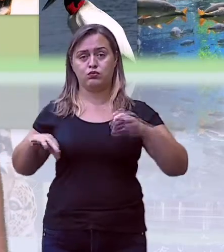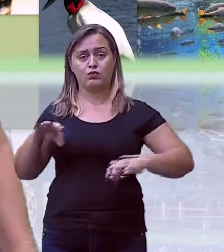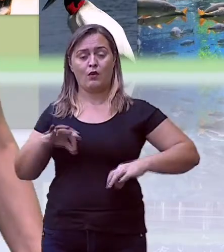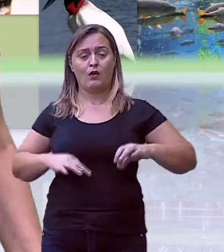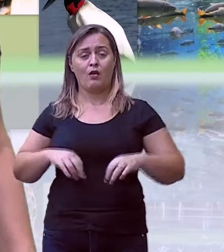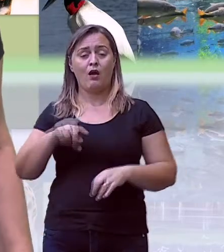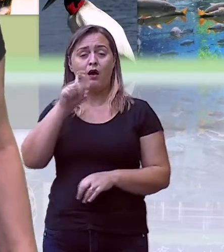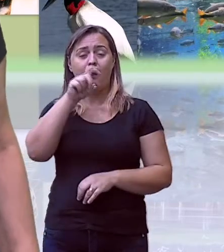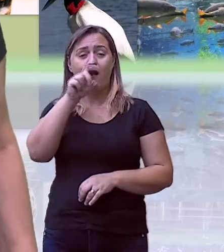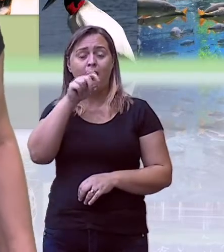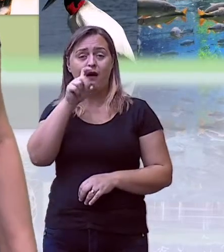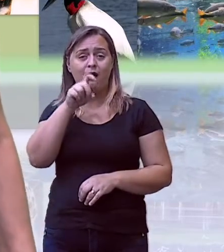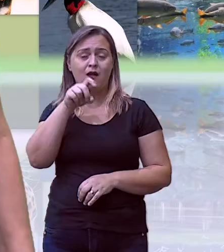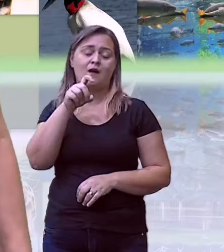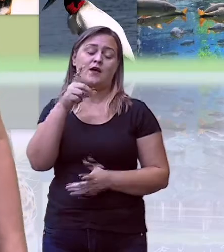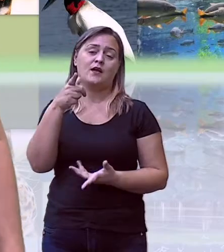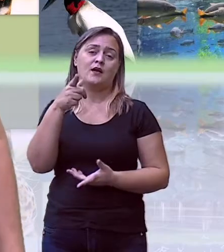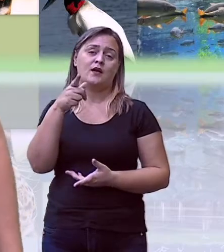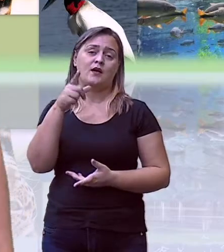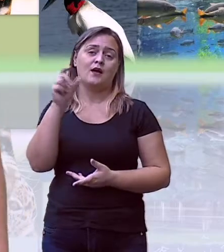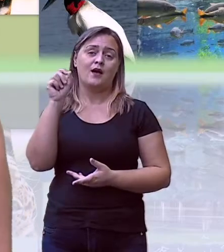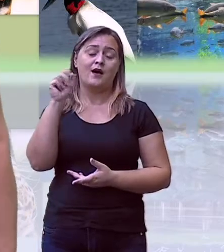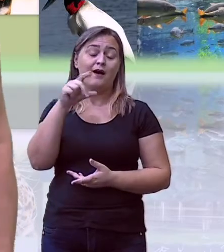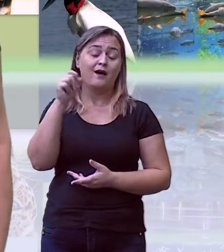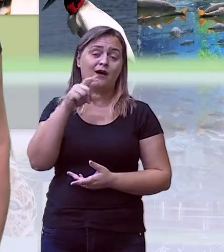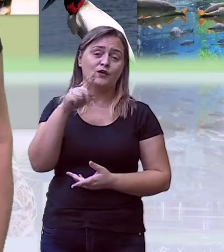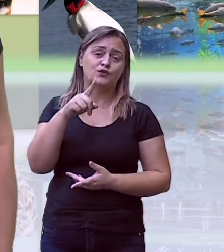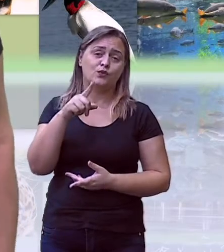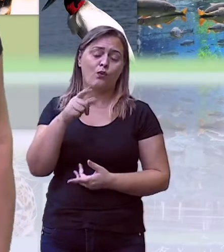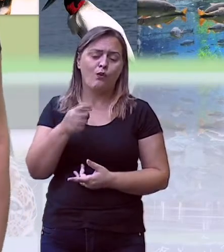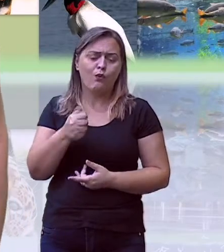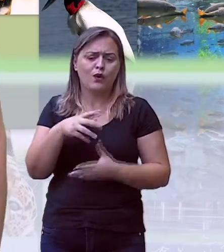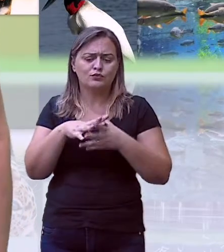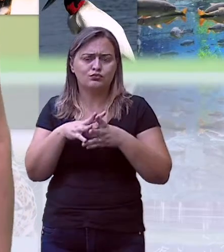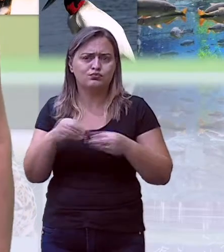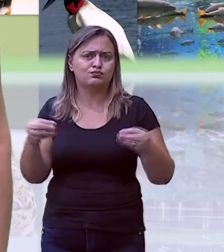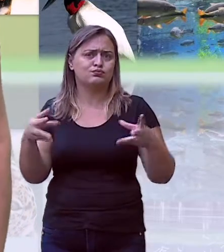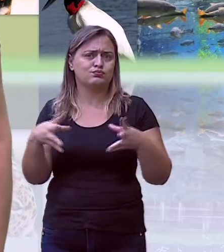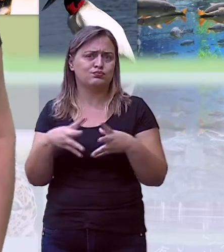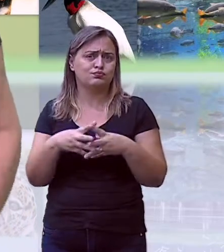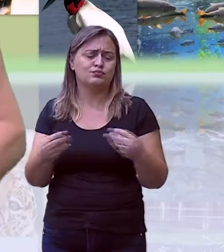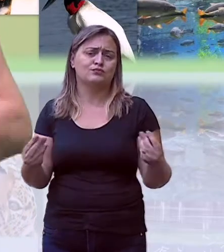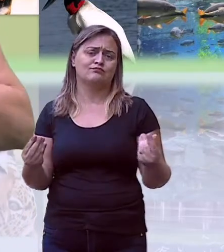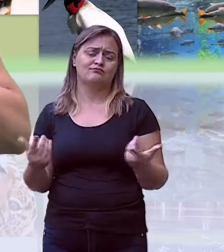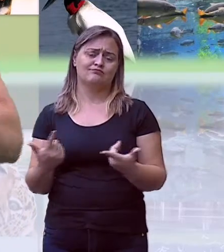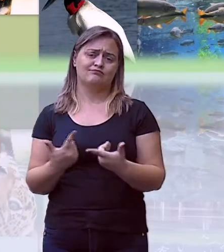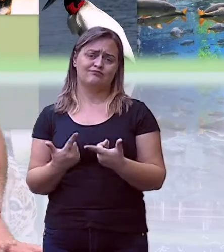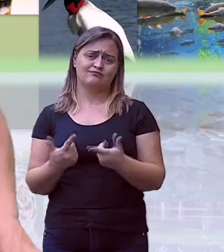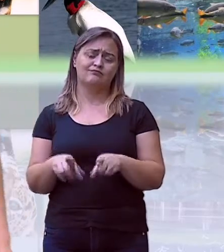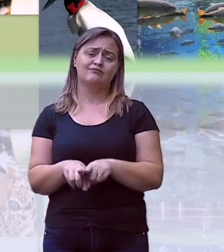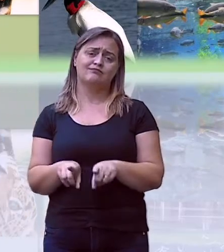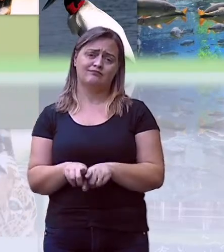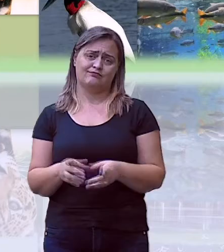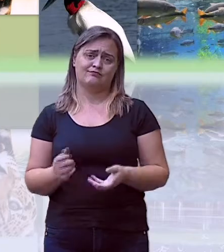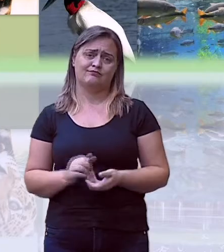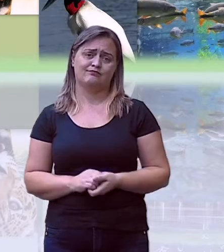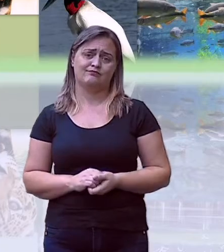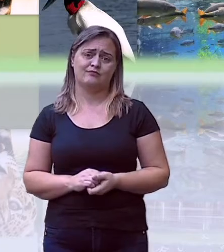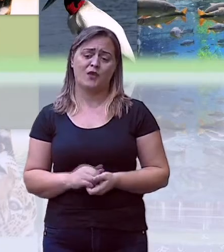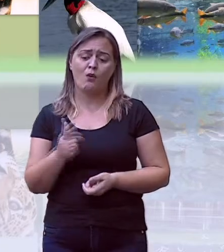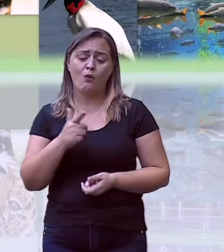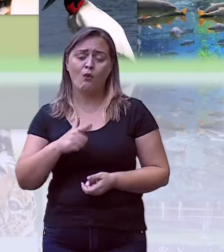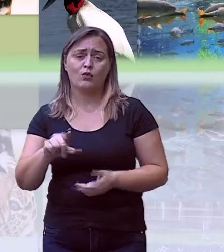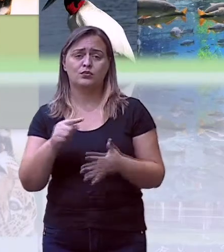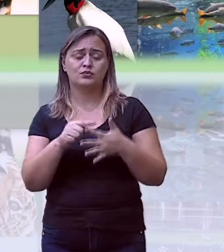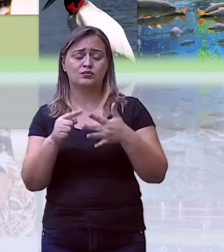azul. A gente já até teve um desenho aí que vocês devem ter visto sobre ela. E várias outras